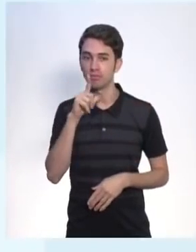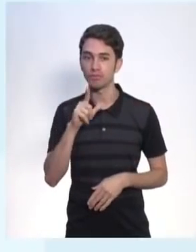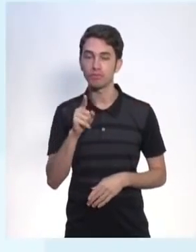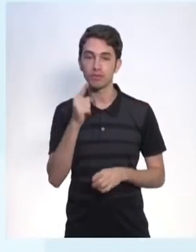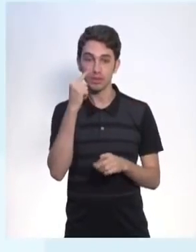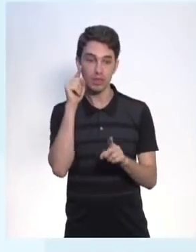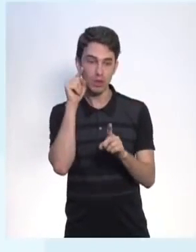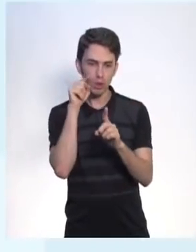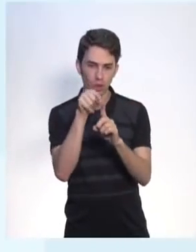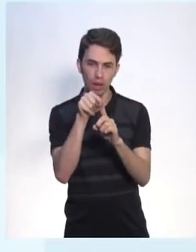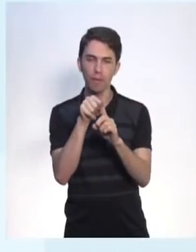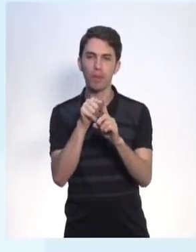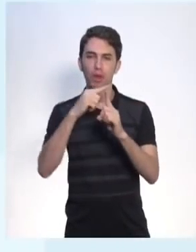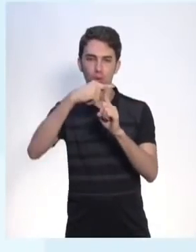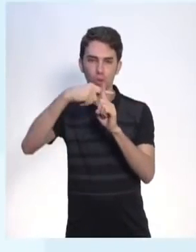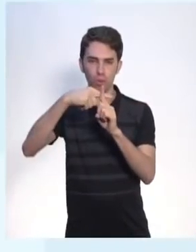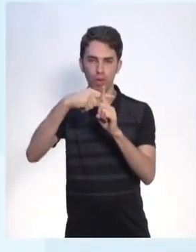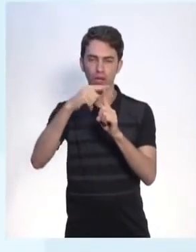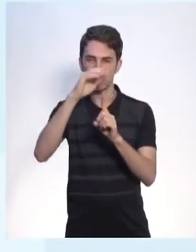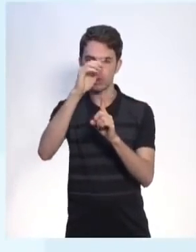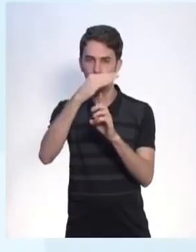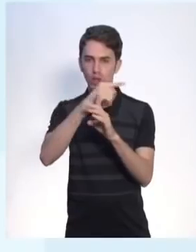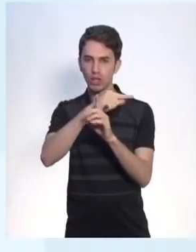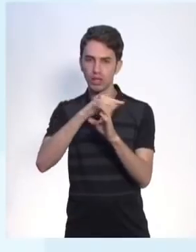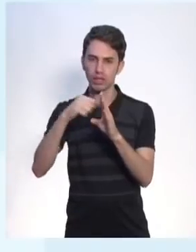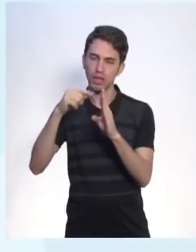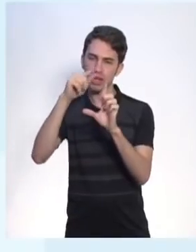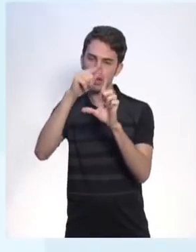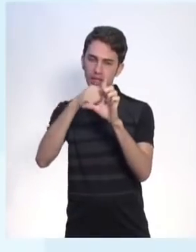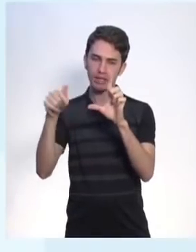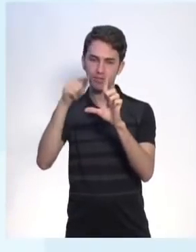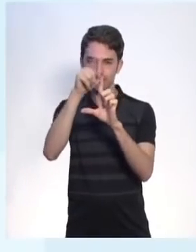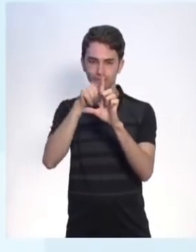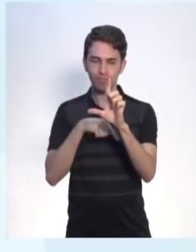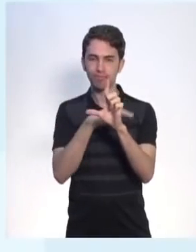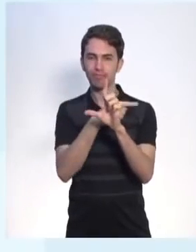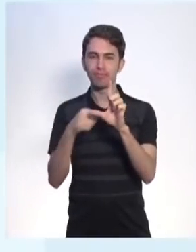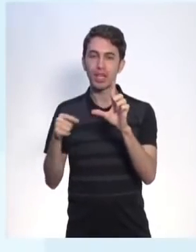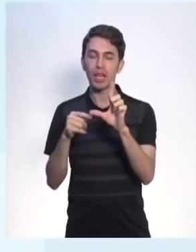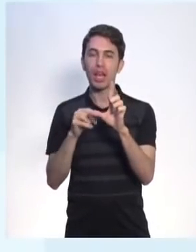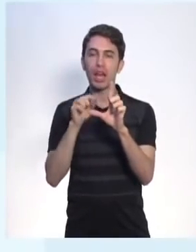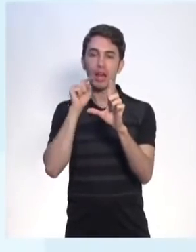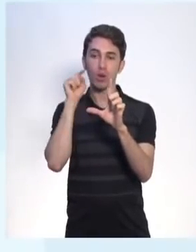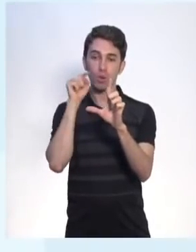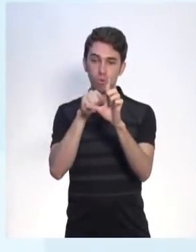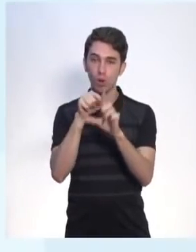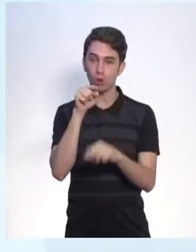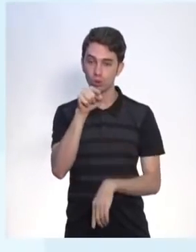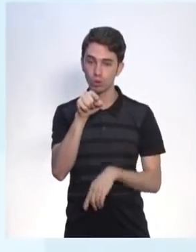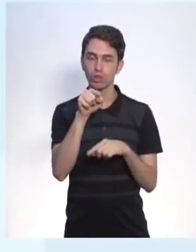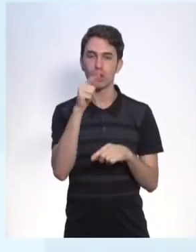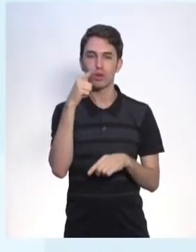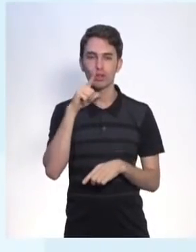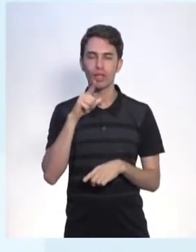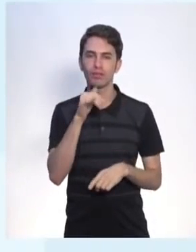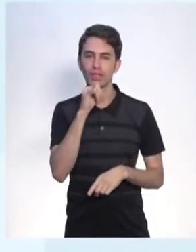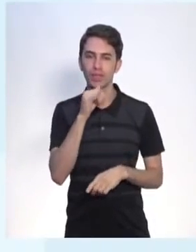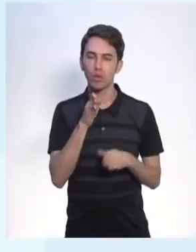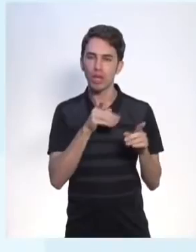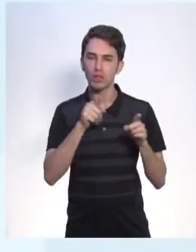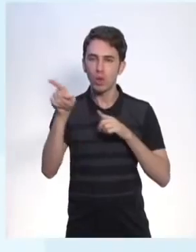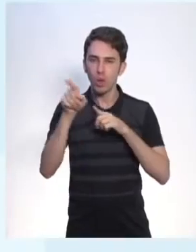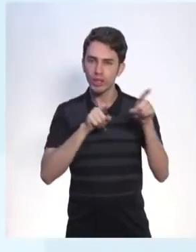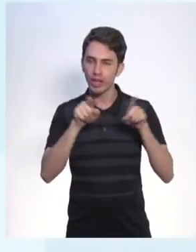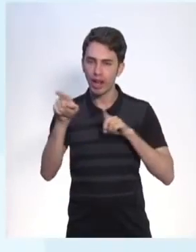meio de coordenadas. Essas coordenadas é basicamente como se você identificasse alguma coisa. Então,